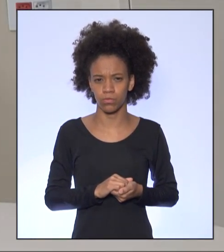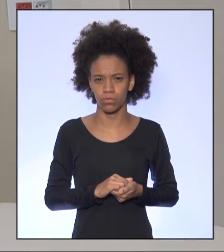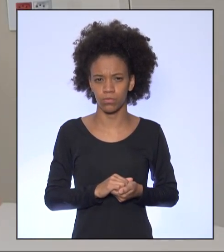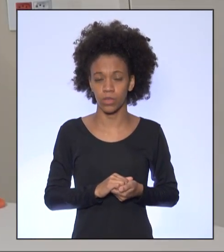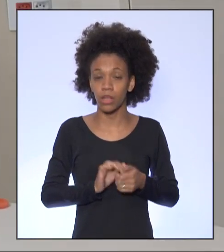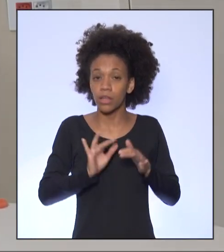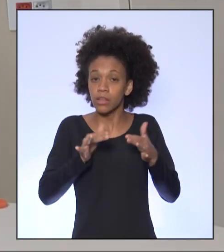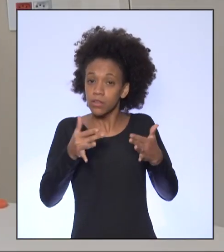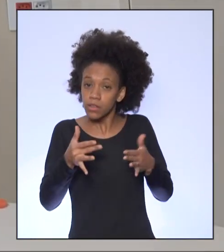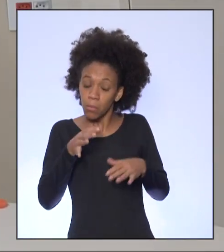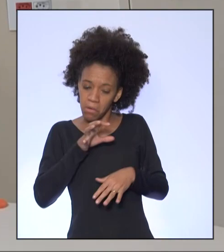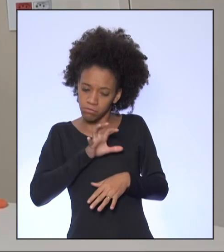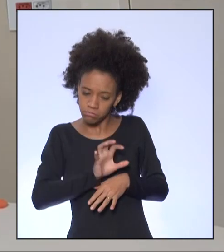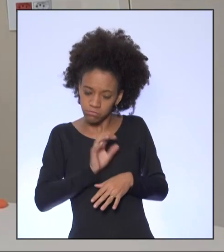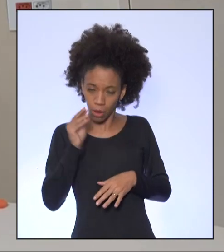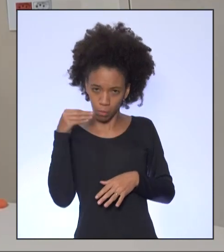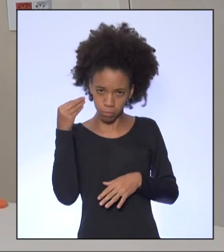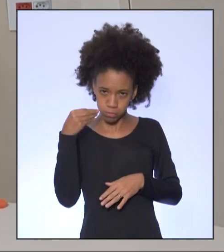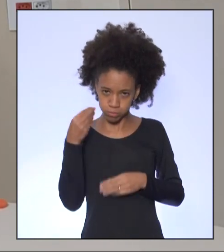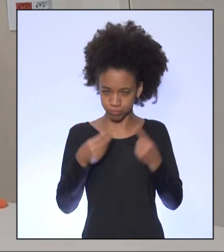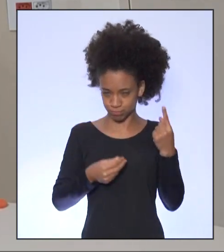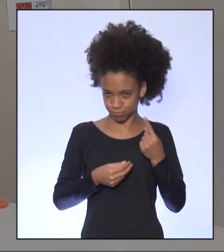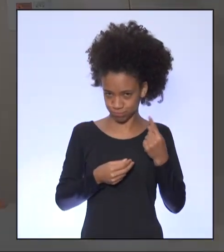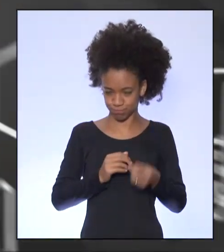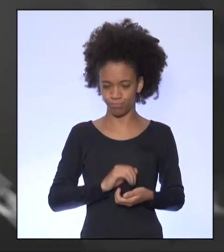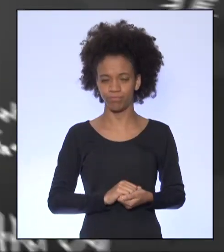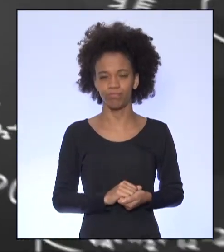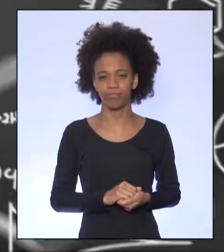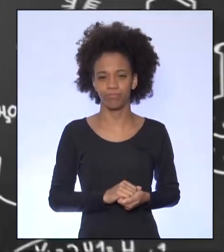Então, foi isso o nosso primeiro experimento.